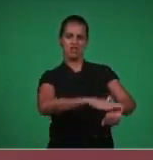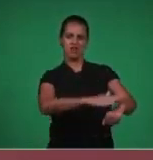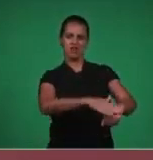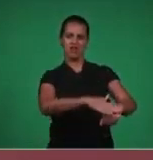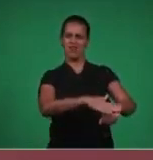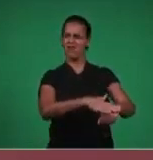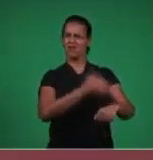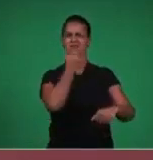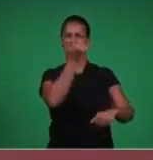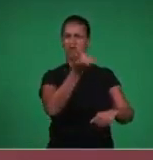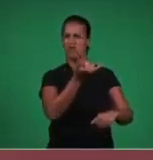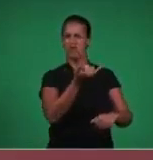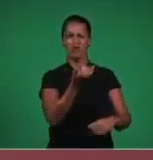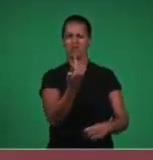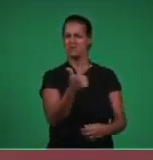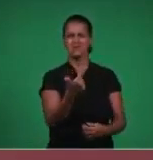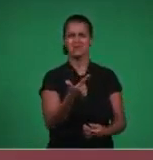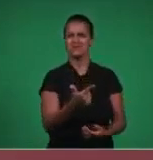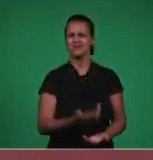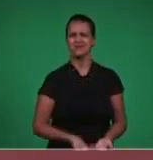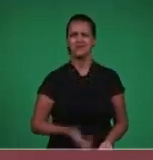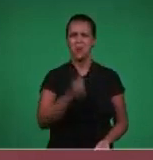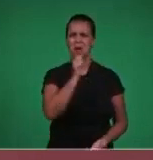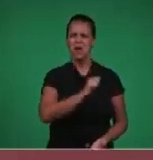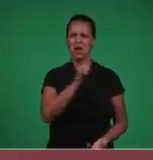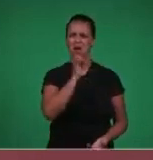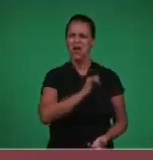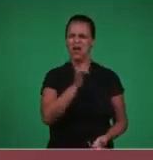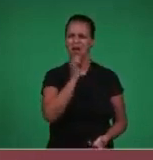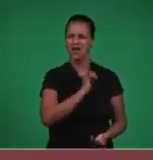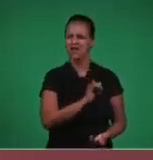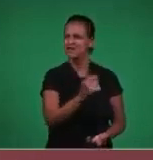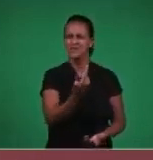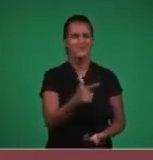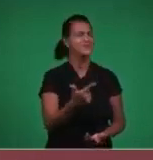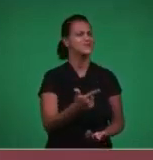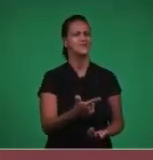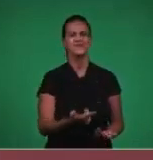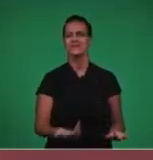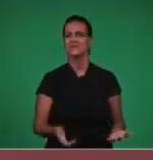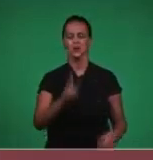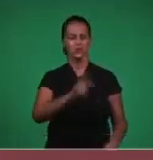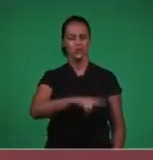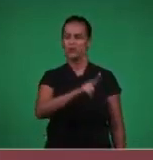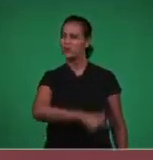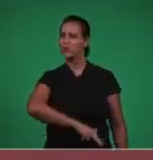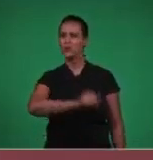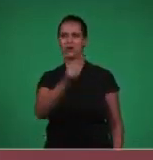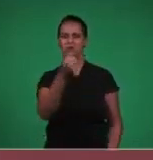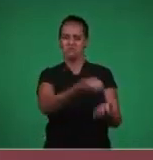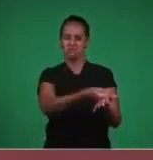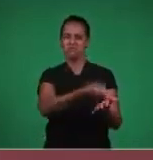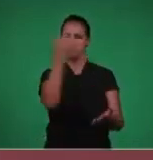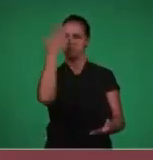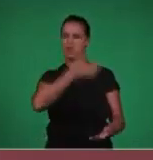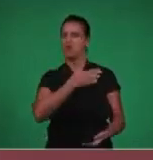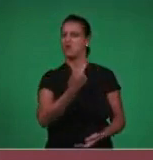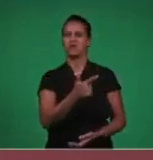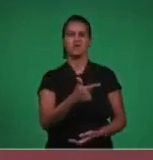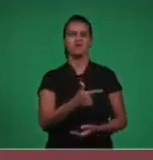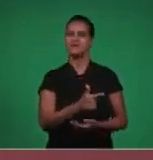acaso. Por mais que testes tenham sido feitos durante esse tempo todo, nunca foi observado tal